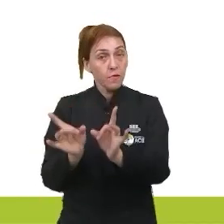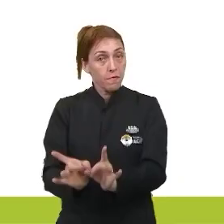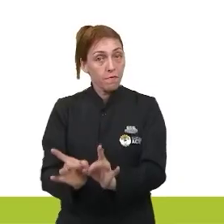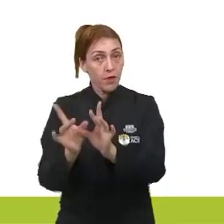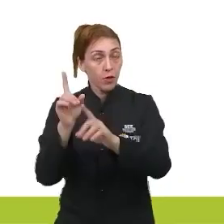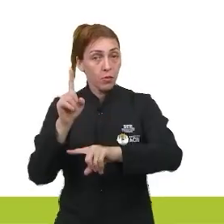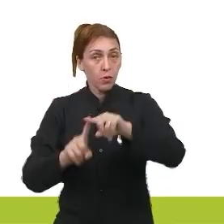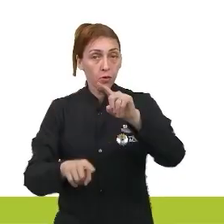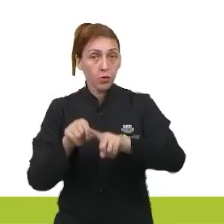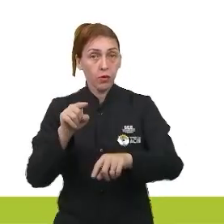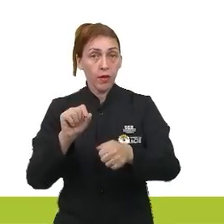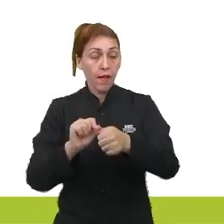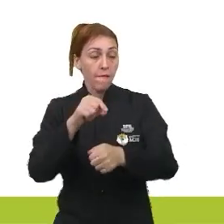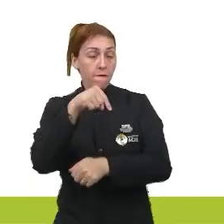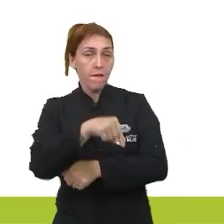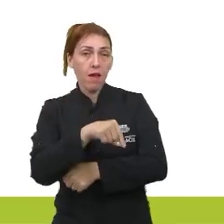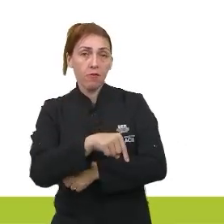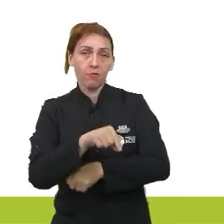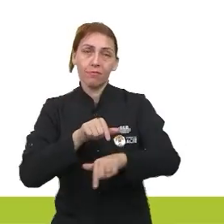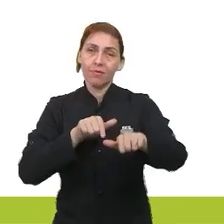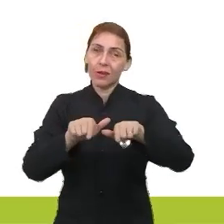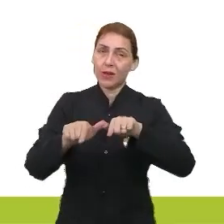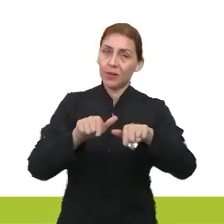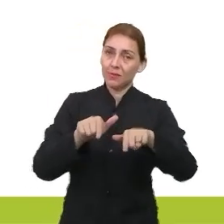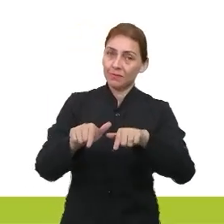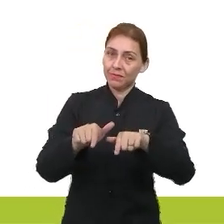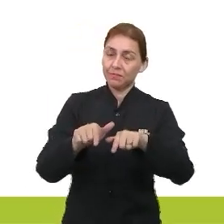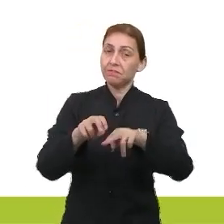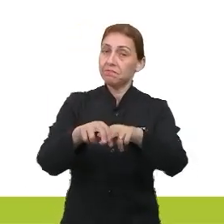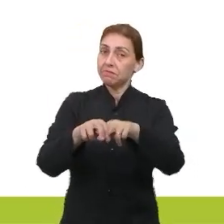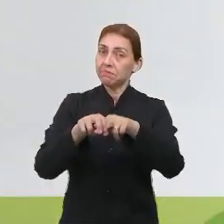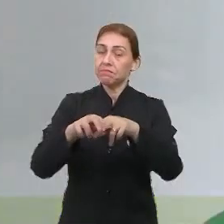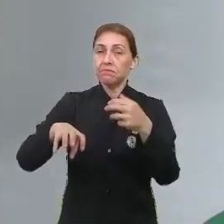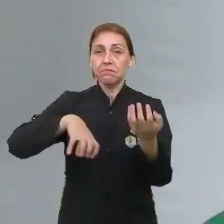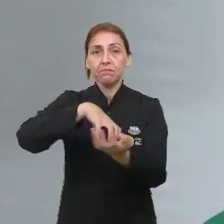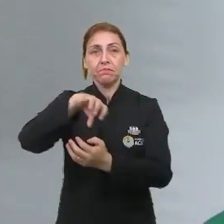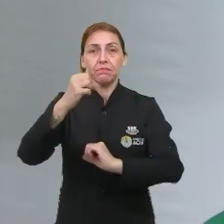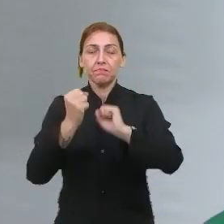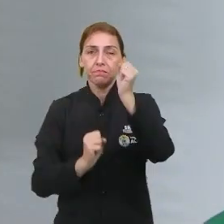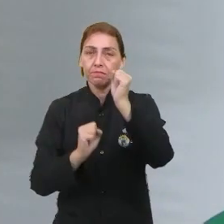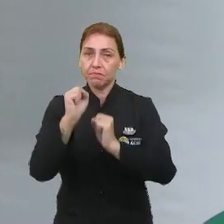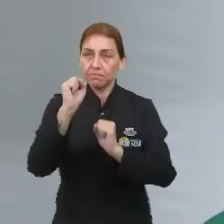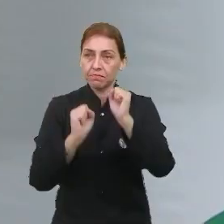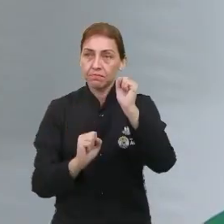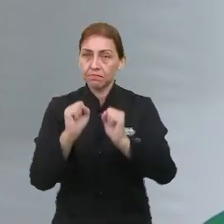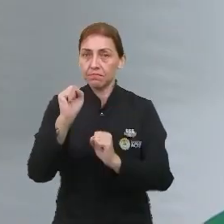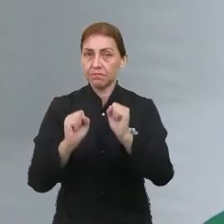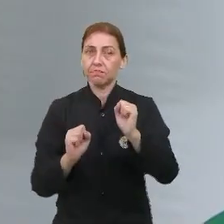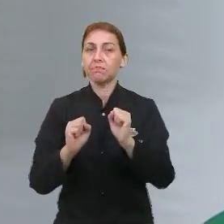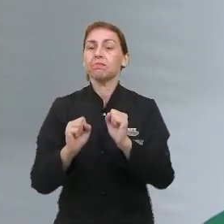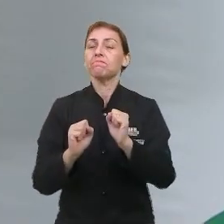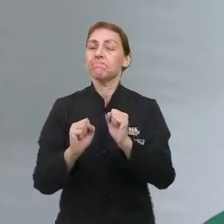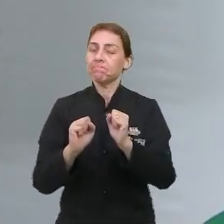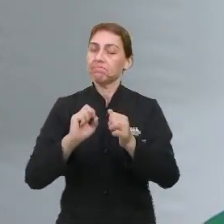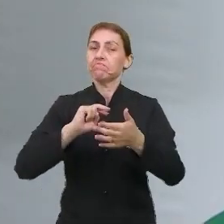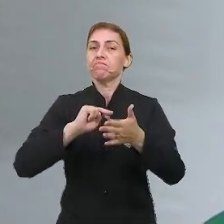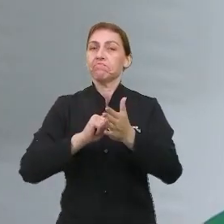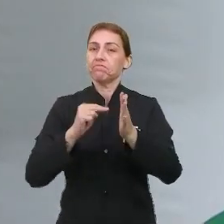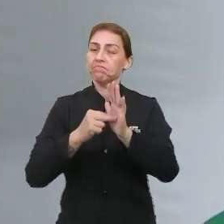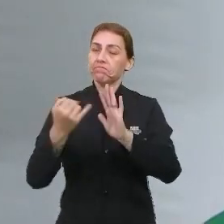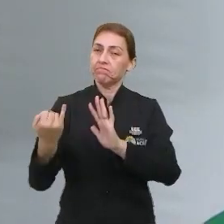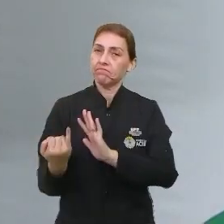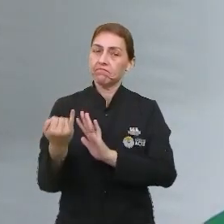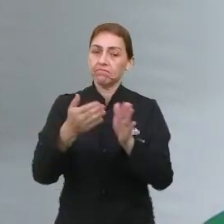o produto do seu trabalho. Por isso a Revolução Industrial, pessoal, ela é tão significativa